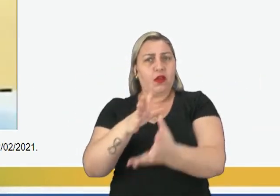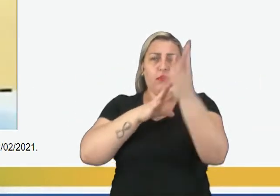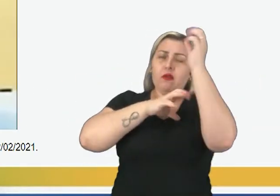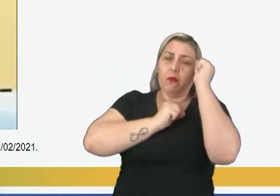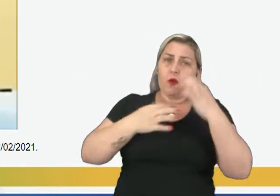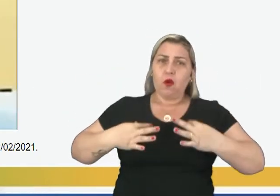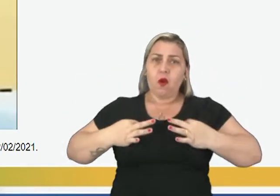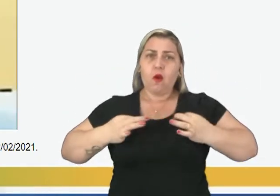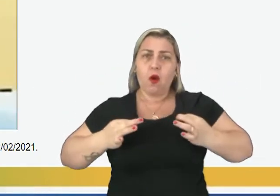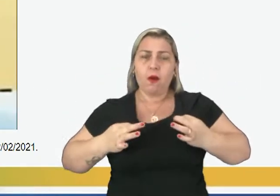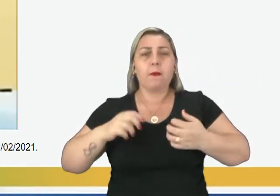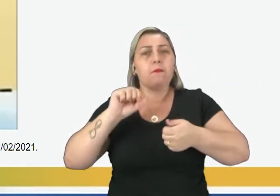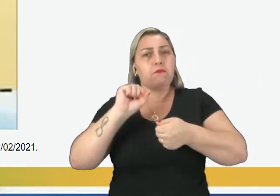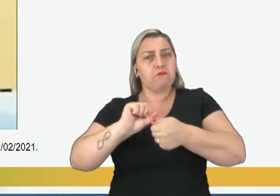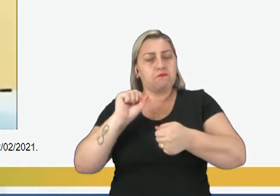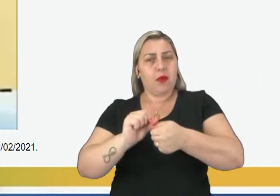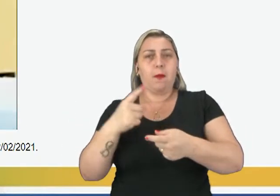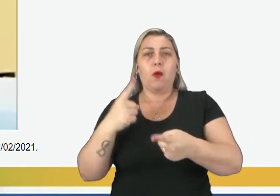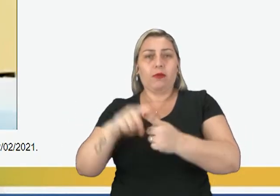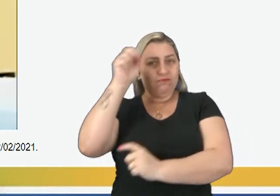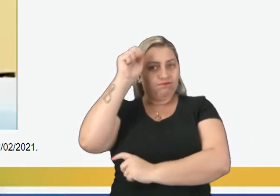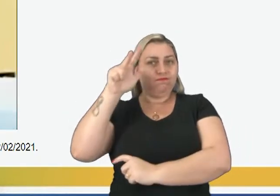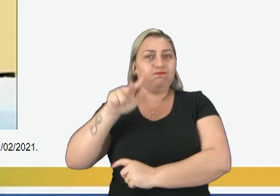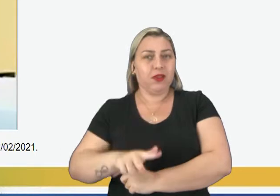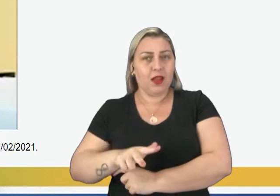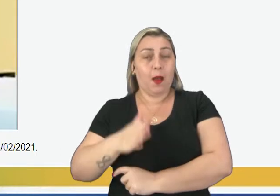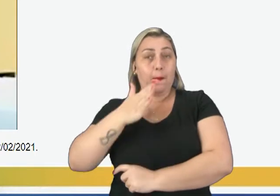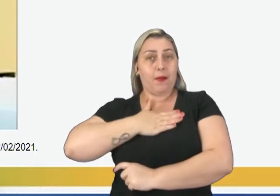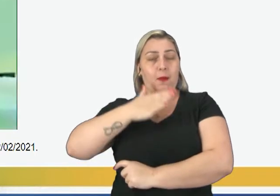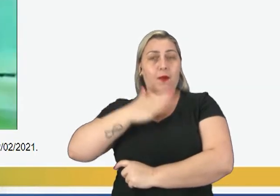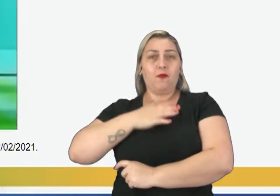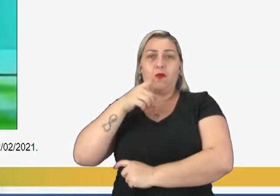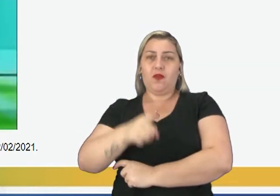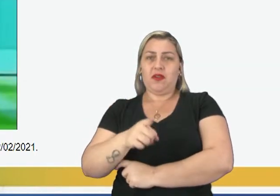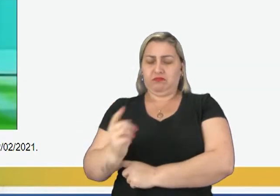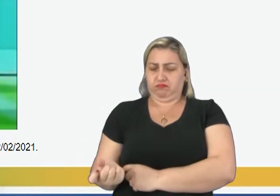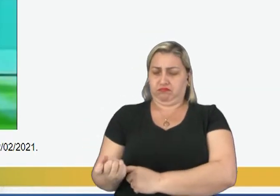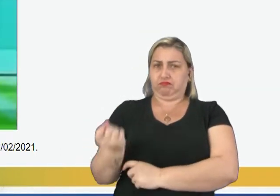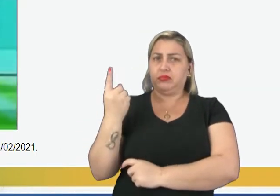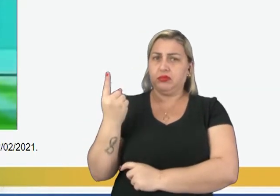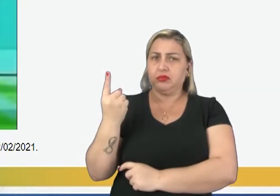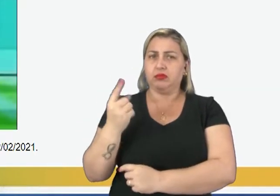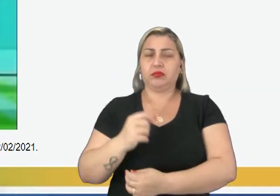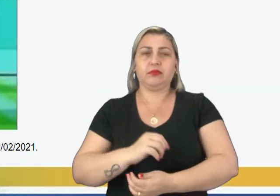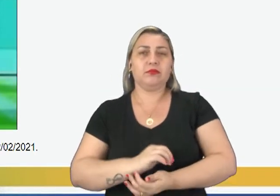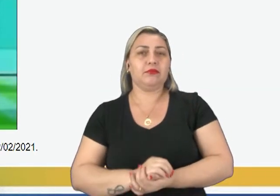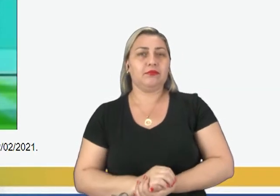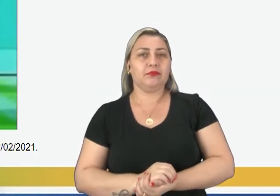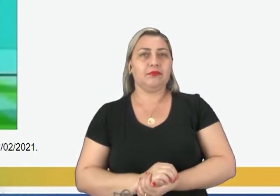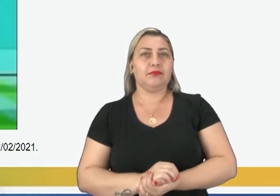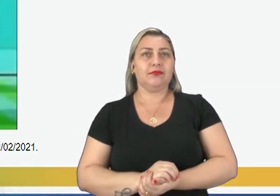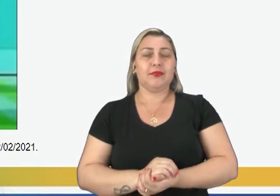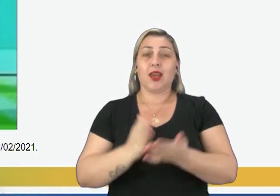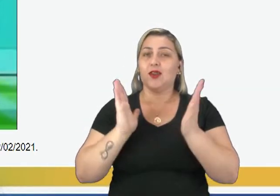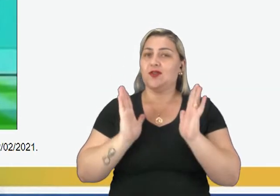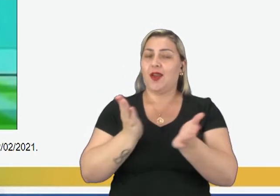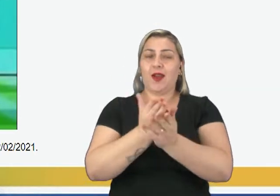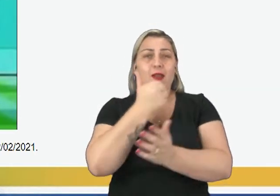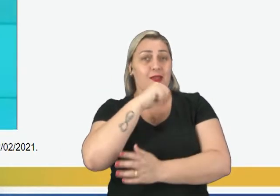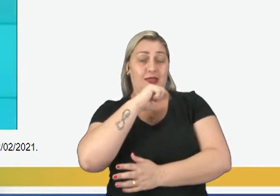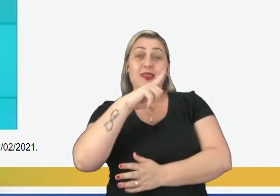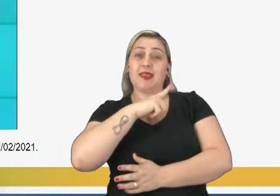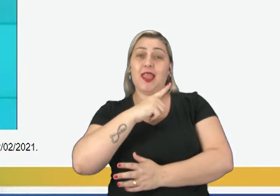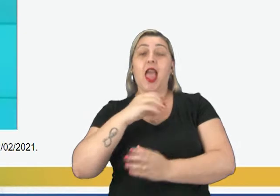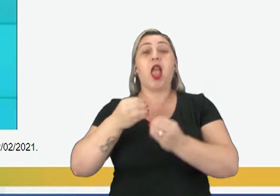de roupa. Eu fiz isso porque eu sou muito esperta. Pra mim, você é muito estranho. Acabei, mãe. Tem mais ovos